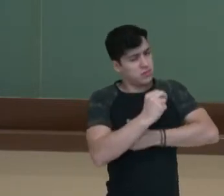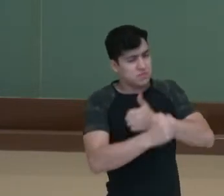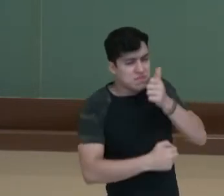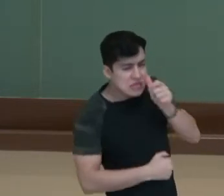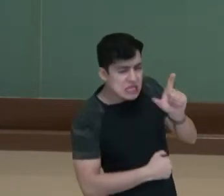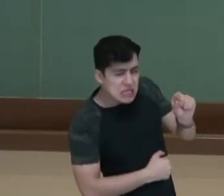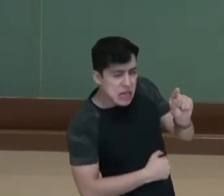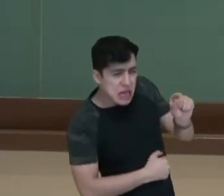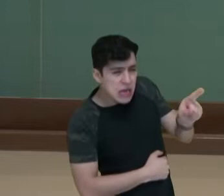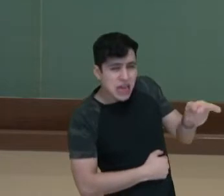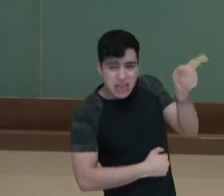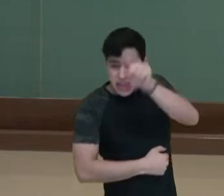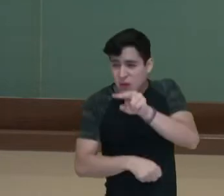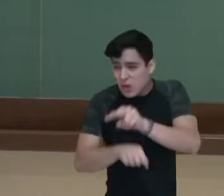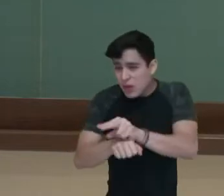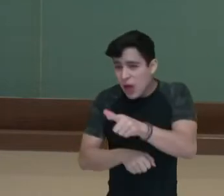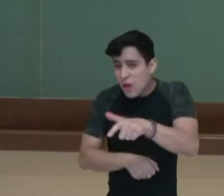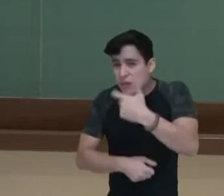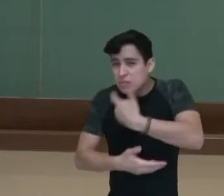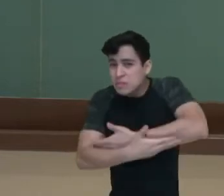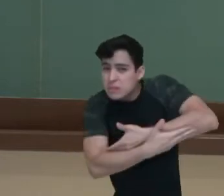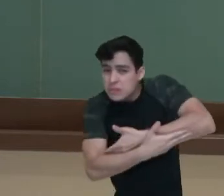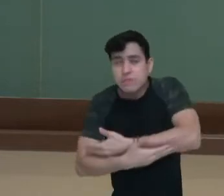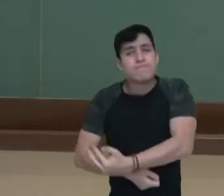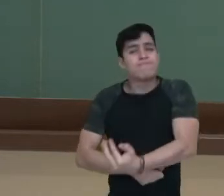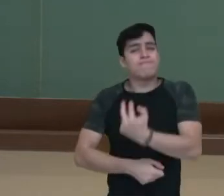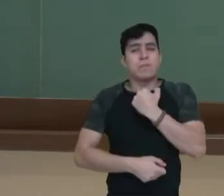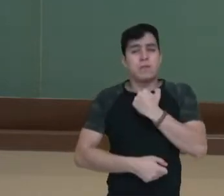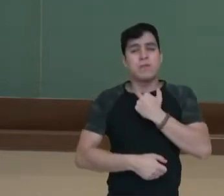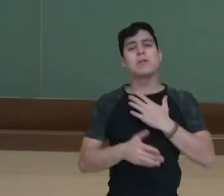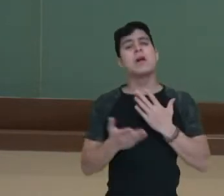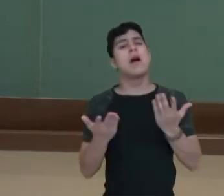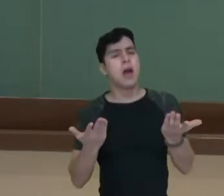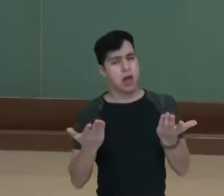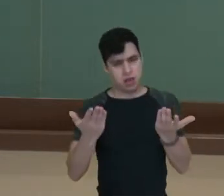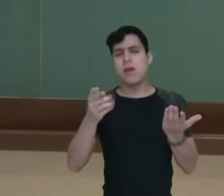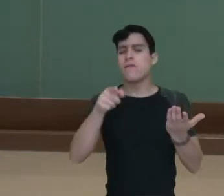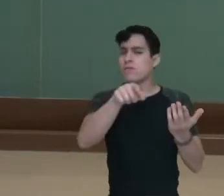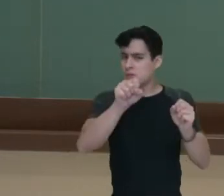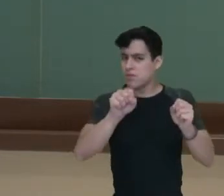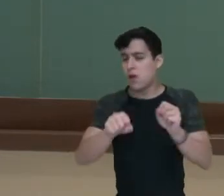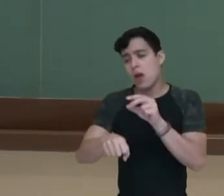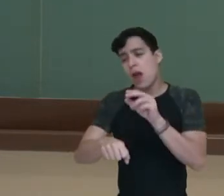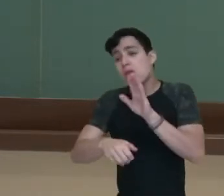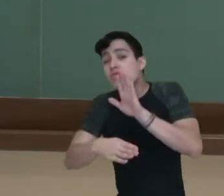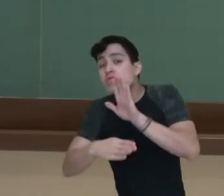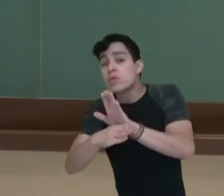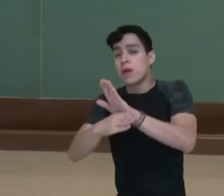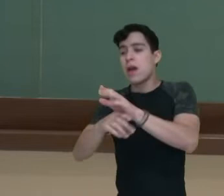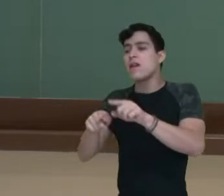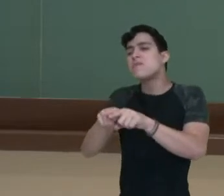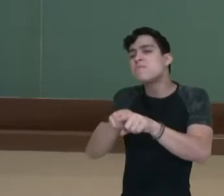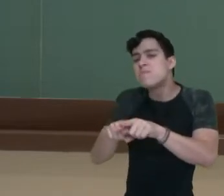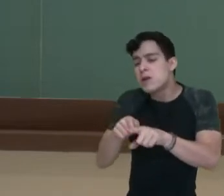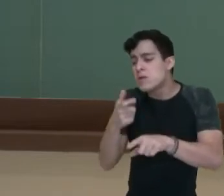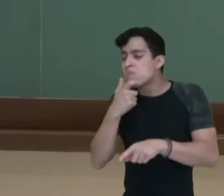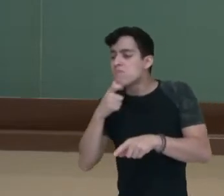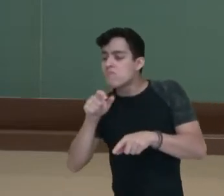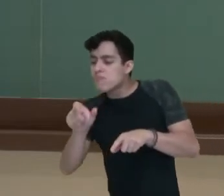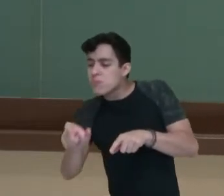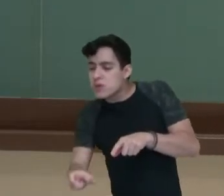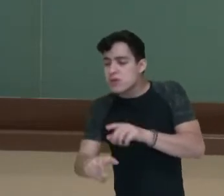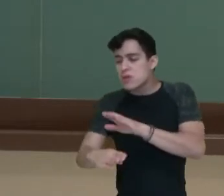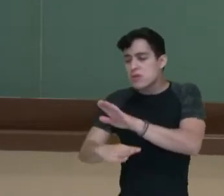pode cuidar de outra criança exclusivamente. Não quer dizer que você não pode olhar o irmãozinho para a mãe. O que não pode é